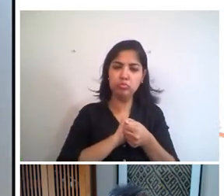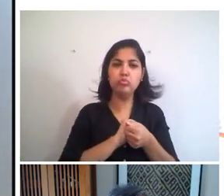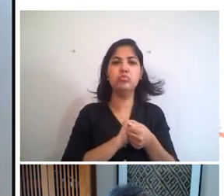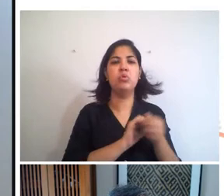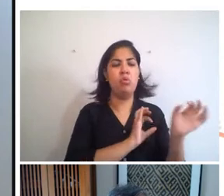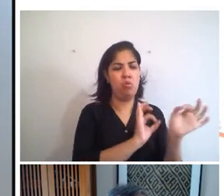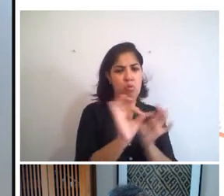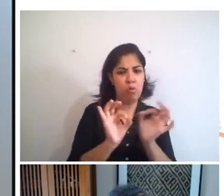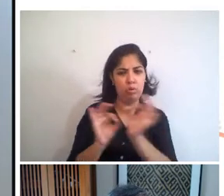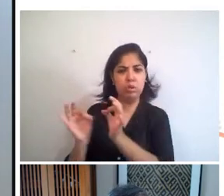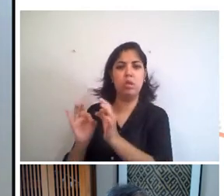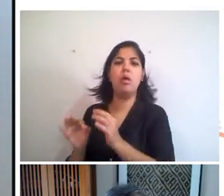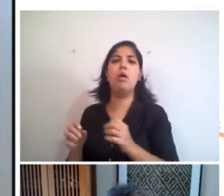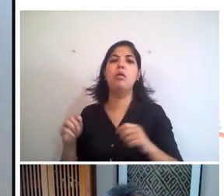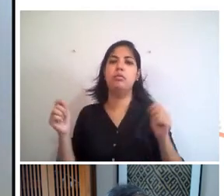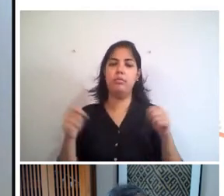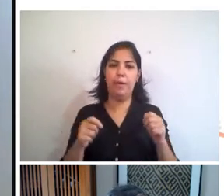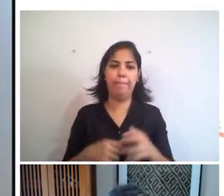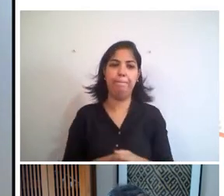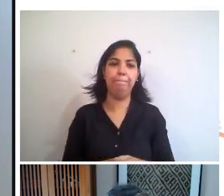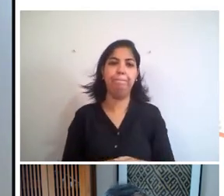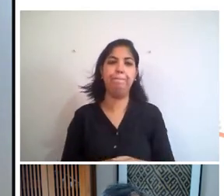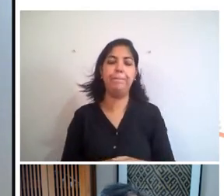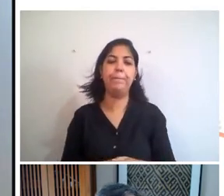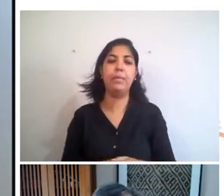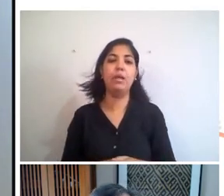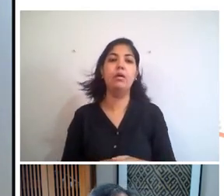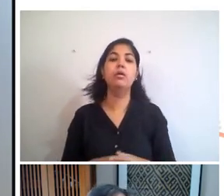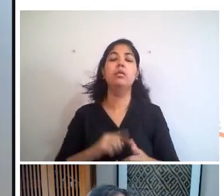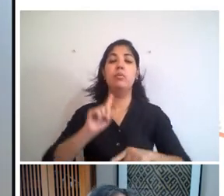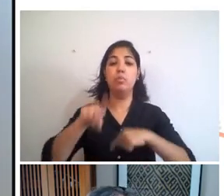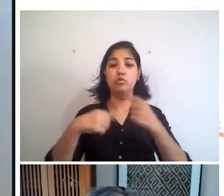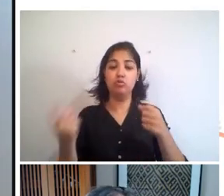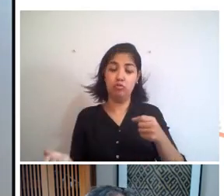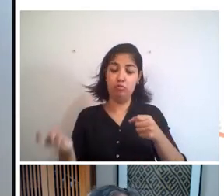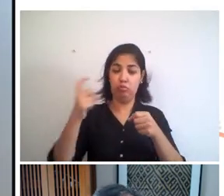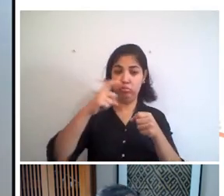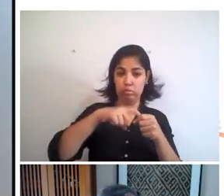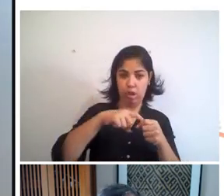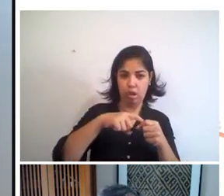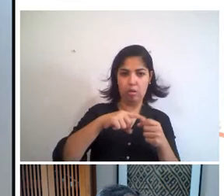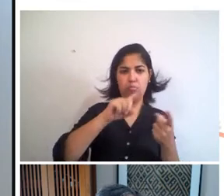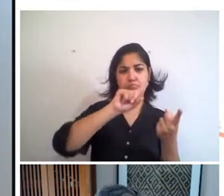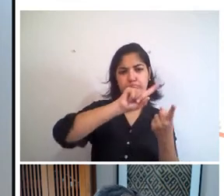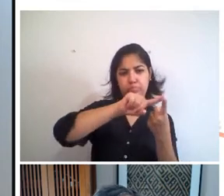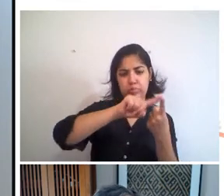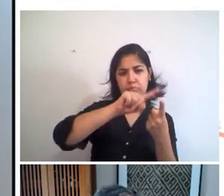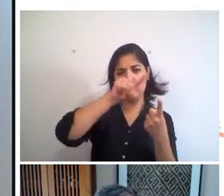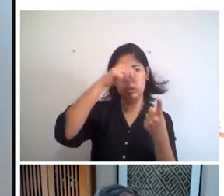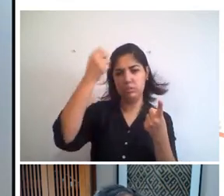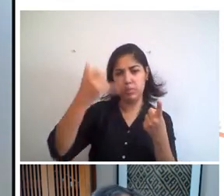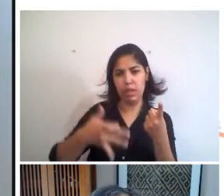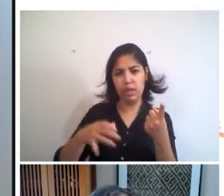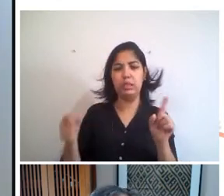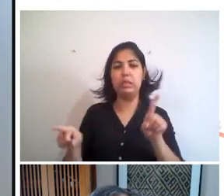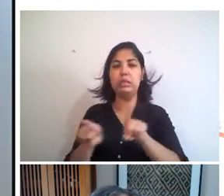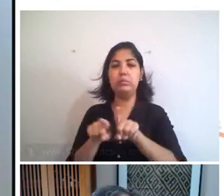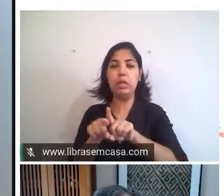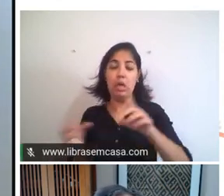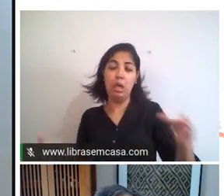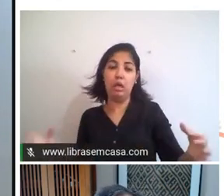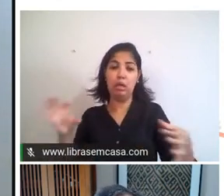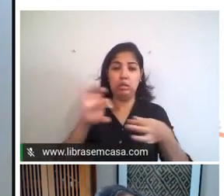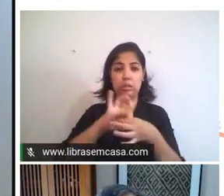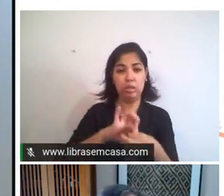fazer frente. Eu também vou querer voltar daqui a pouco para um ponto que você trouxe, que também é relacionado ao que a Elisabetta falou. Você falou, né, assim,